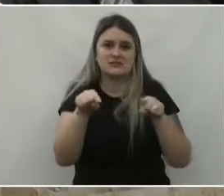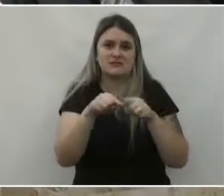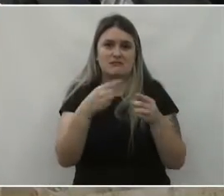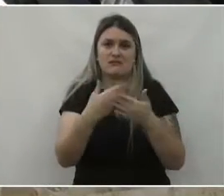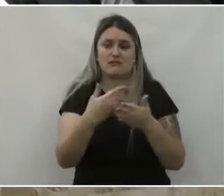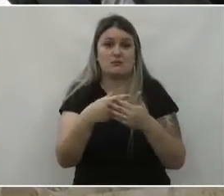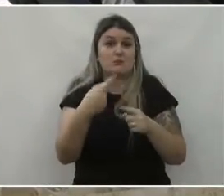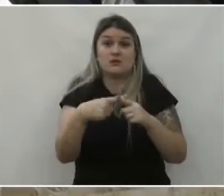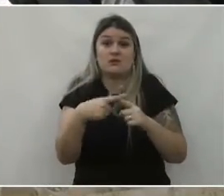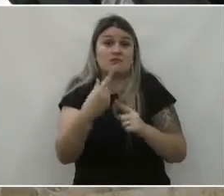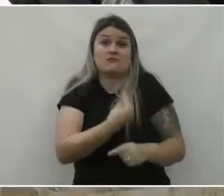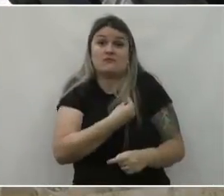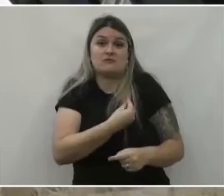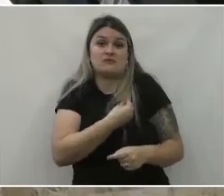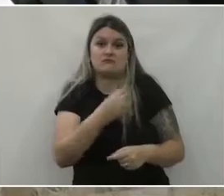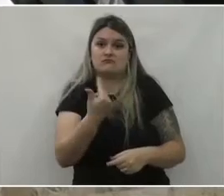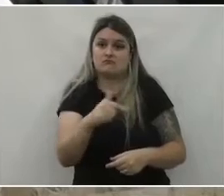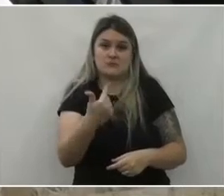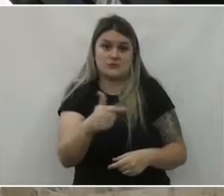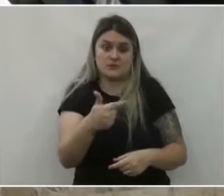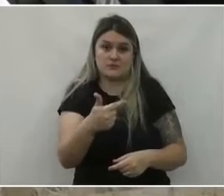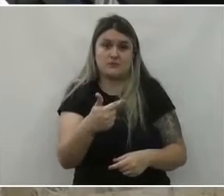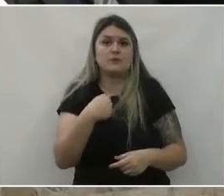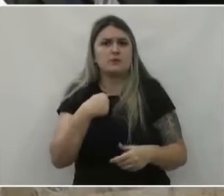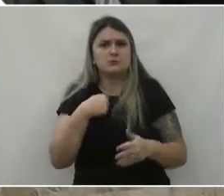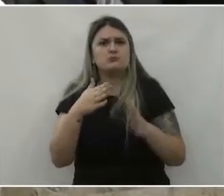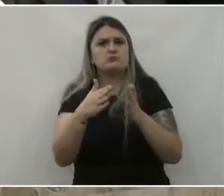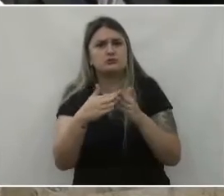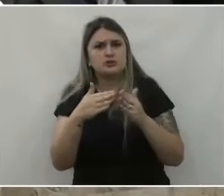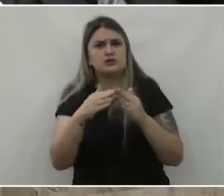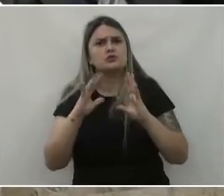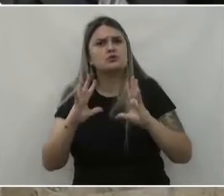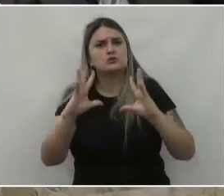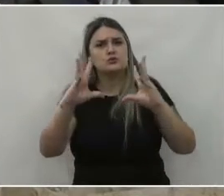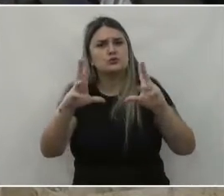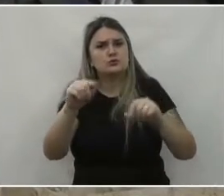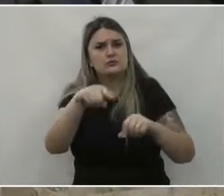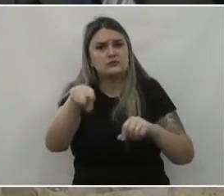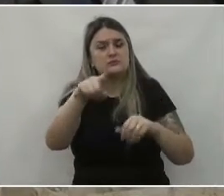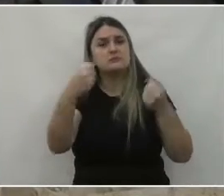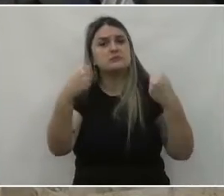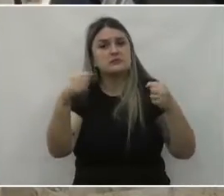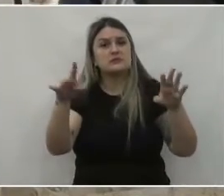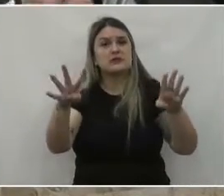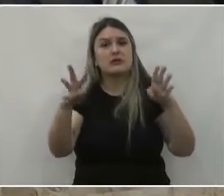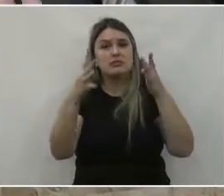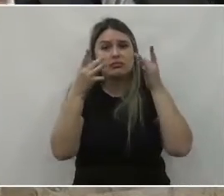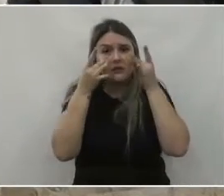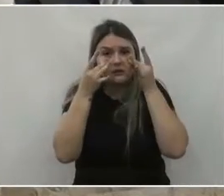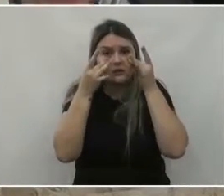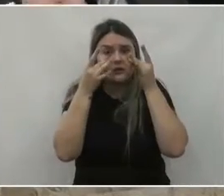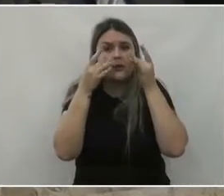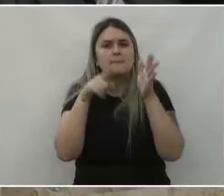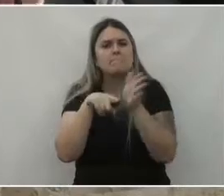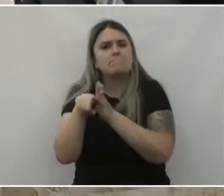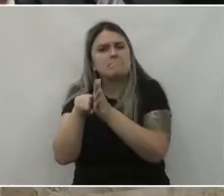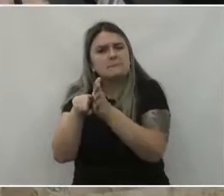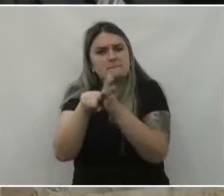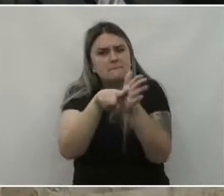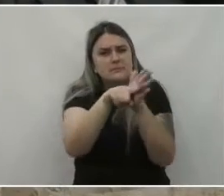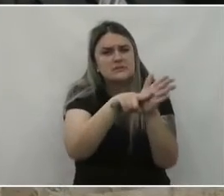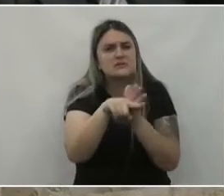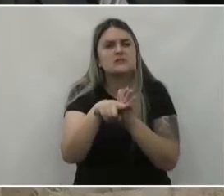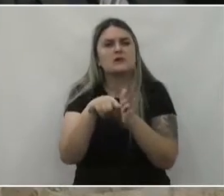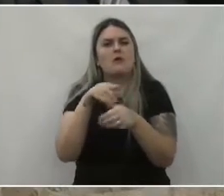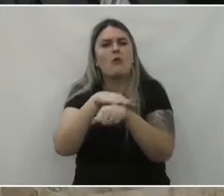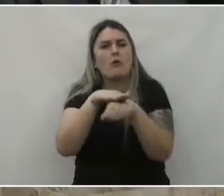que não estão diz convite eu peço que todos vocês prestem mais atenção nos números nos dados